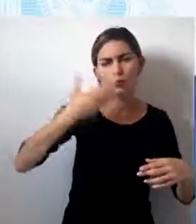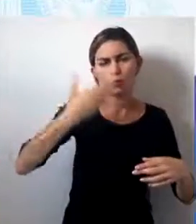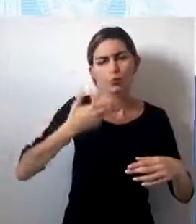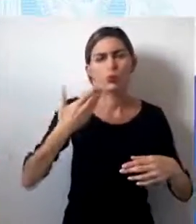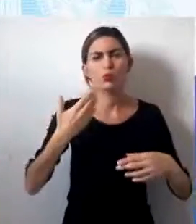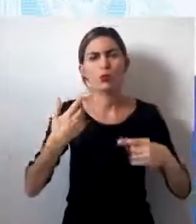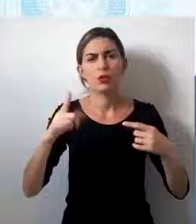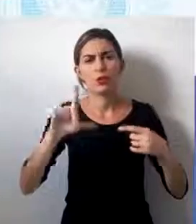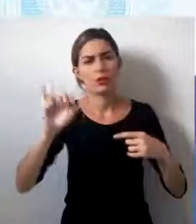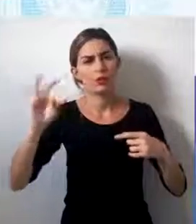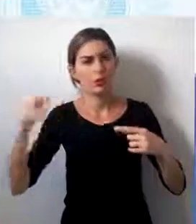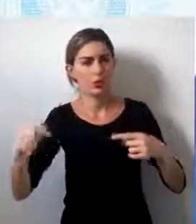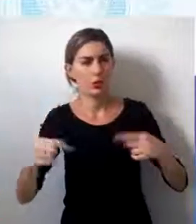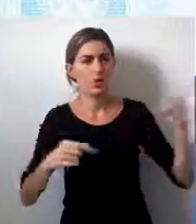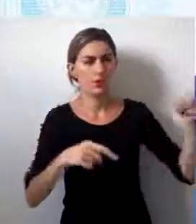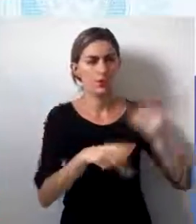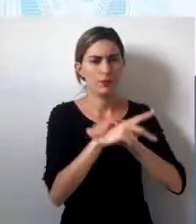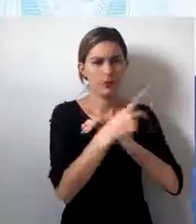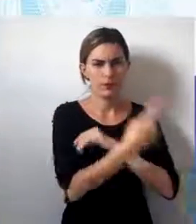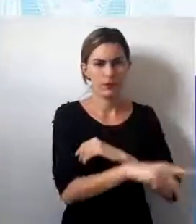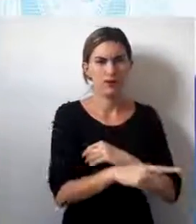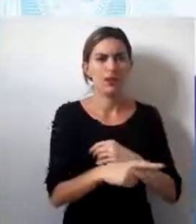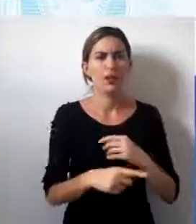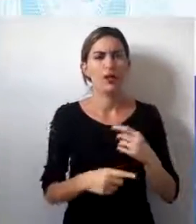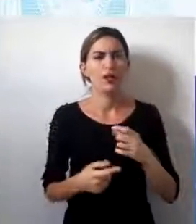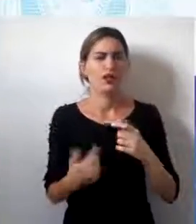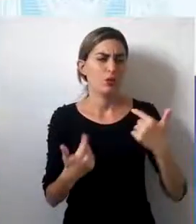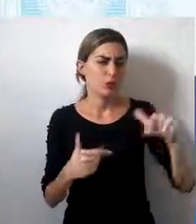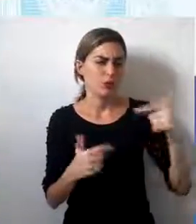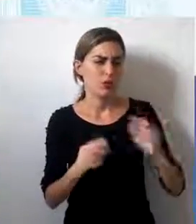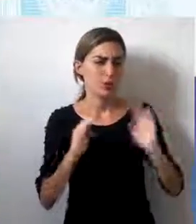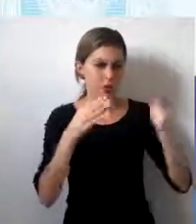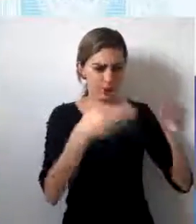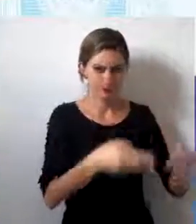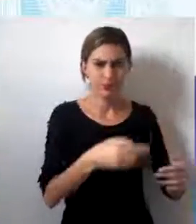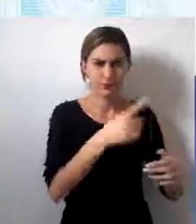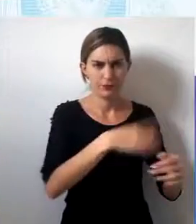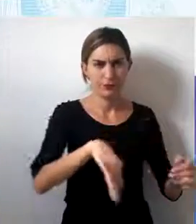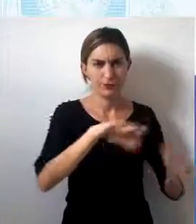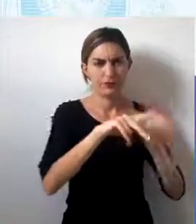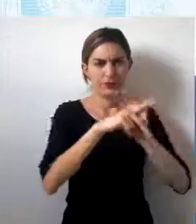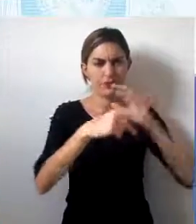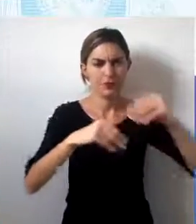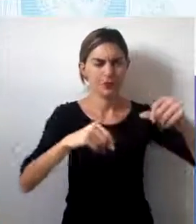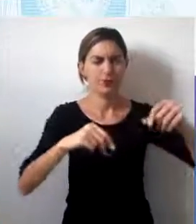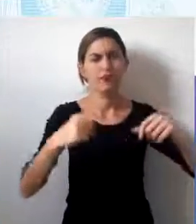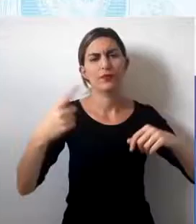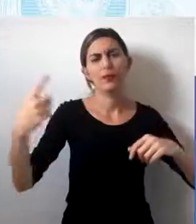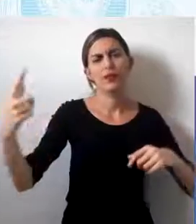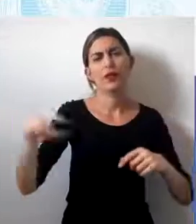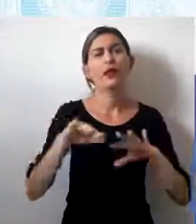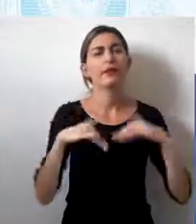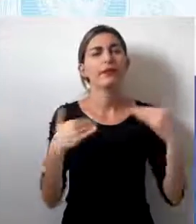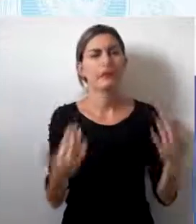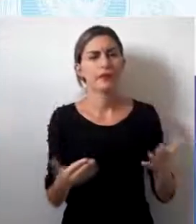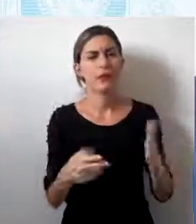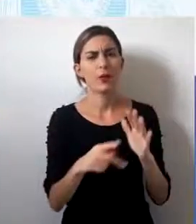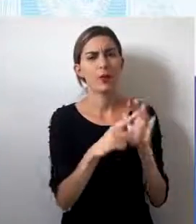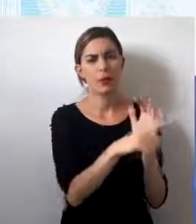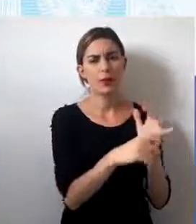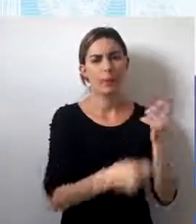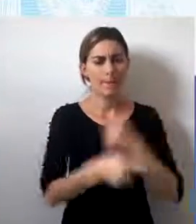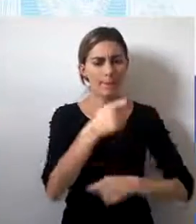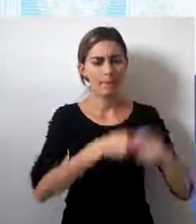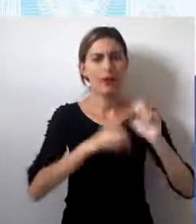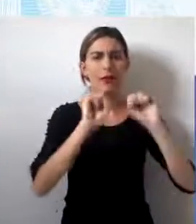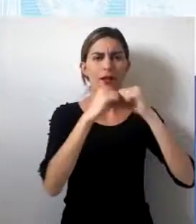no litoral. Uma vez que o proprietário, absenteísta, não estava diretamente ligado à sua propriedade, então, a